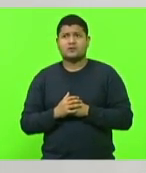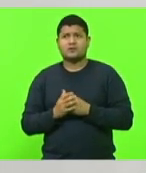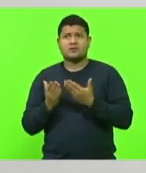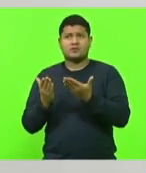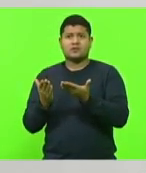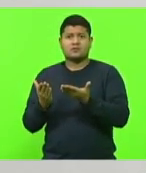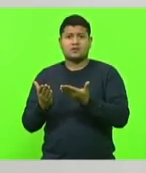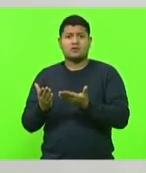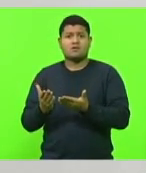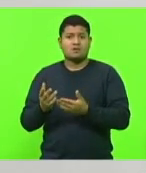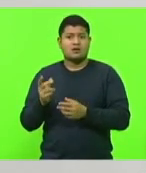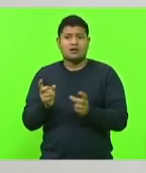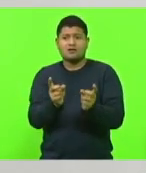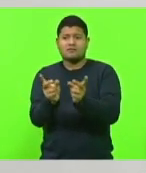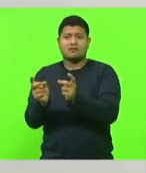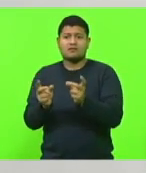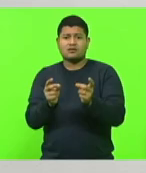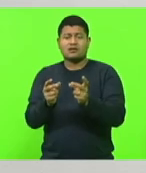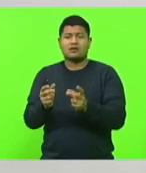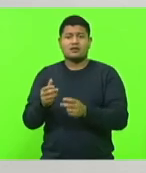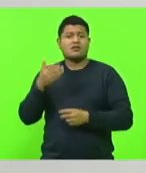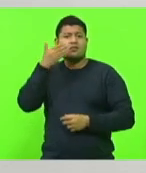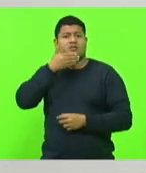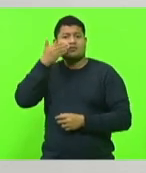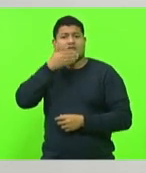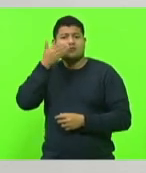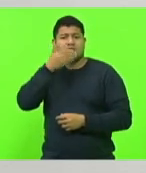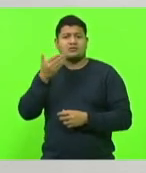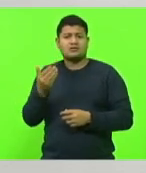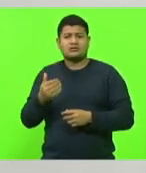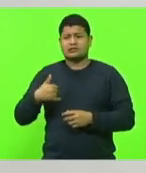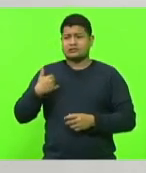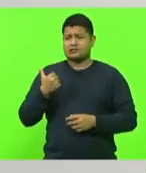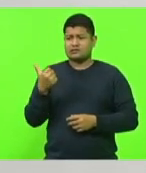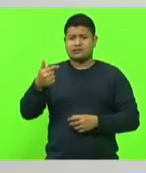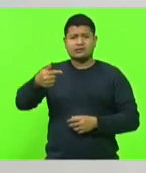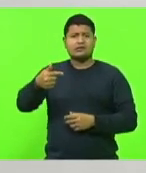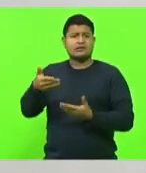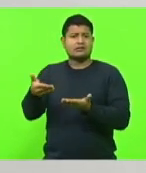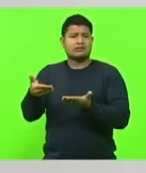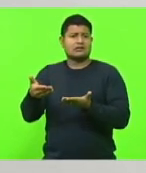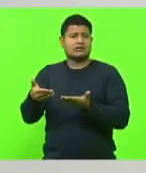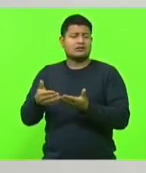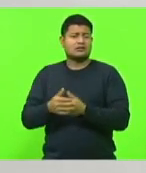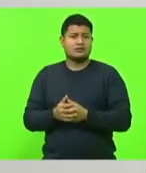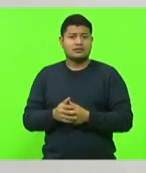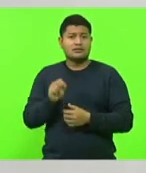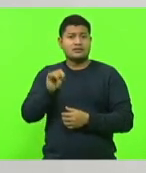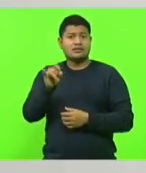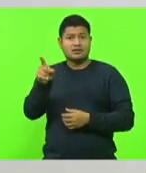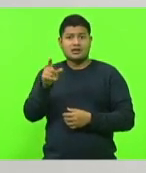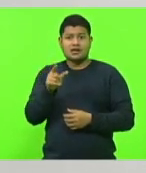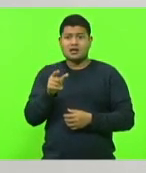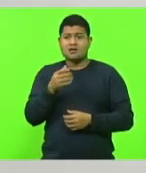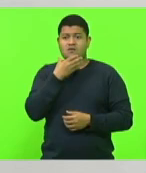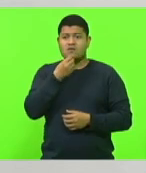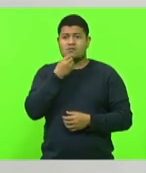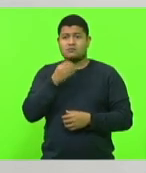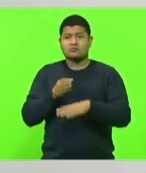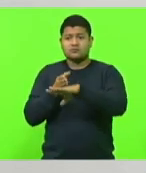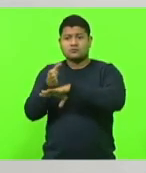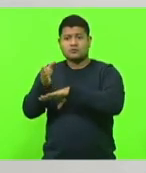alfajor, bolachinha, 17 anos. Se esse rapaz, 17 anos, for numa